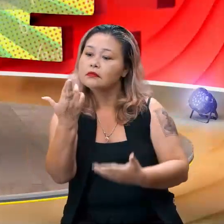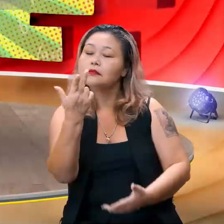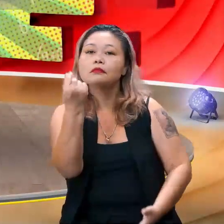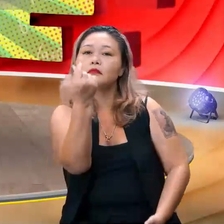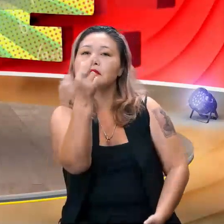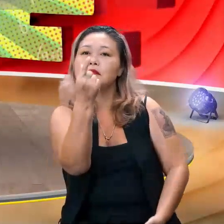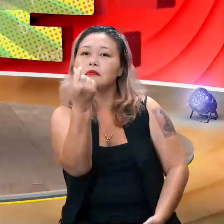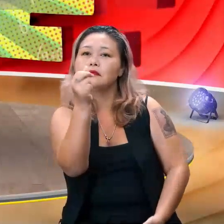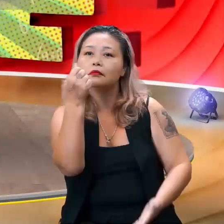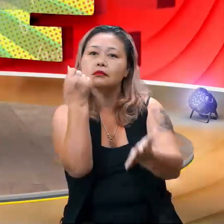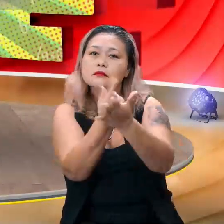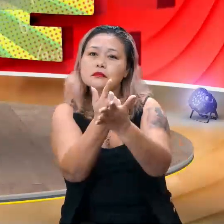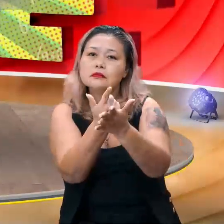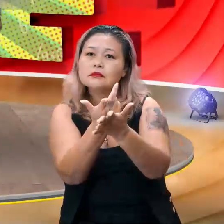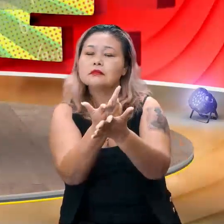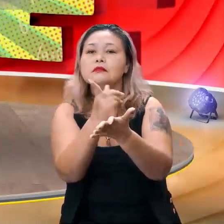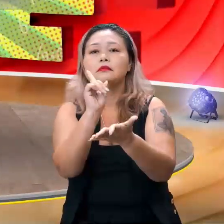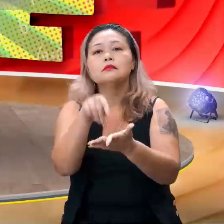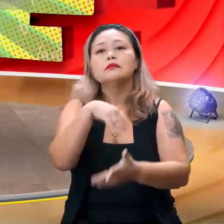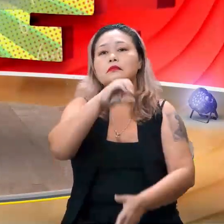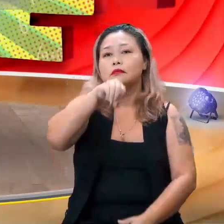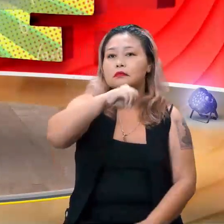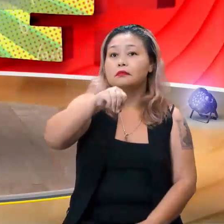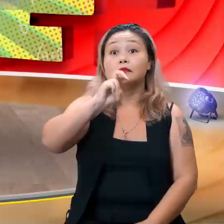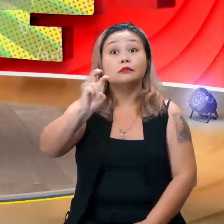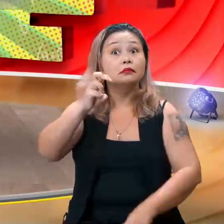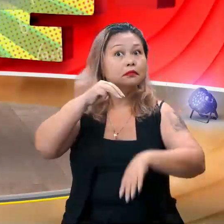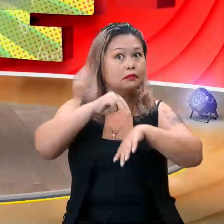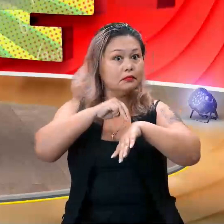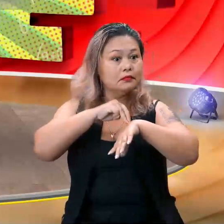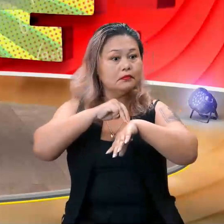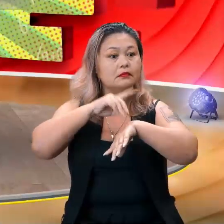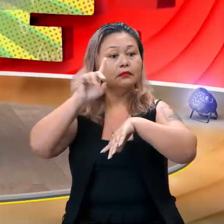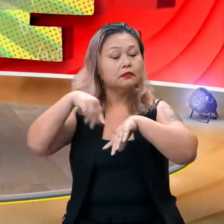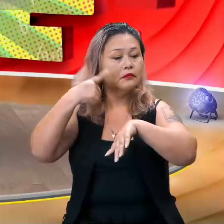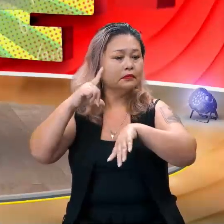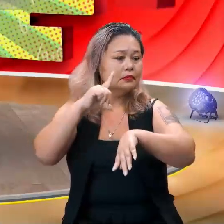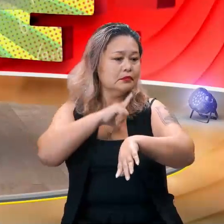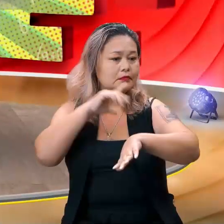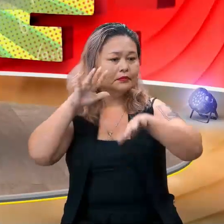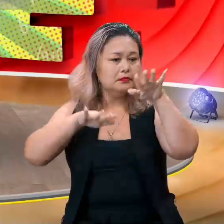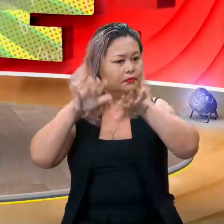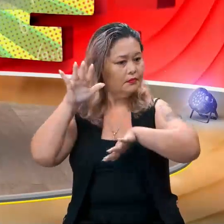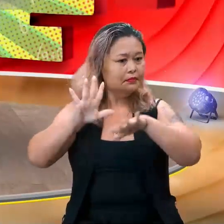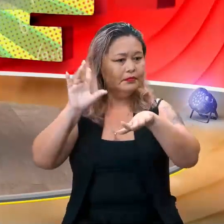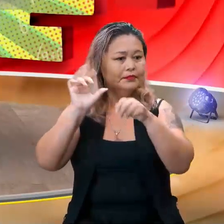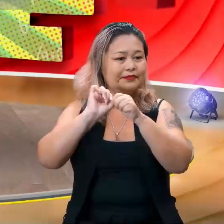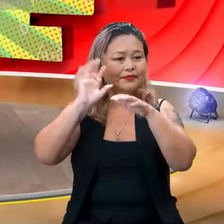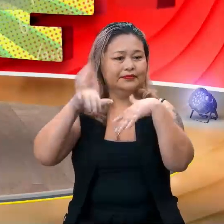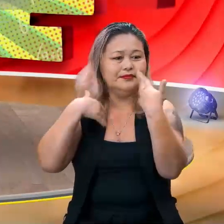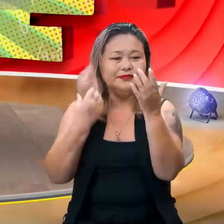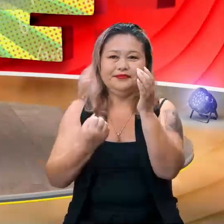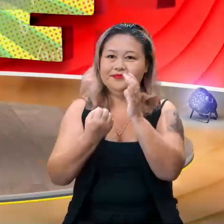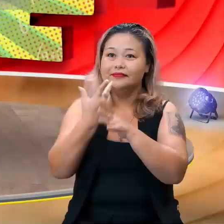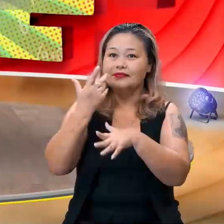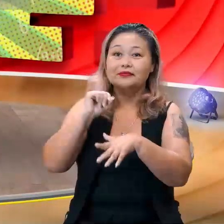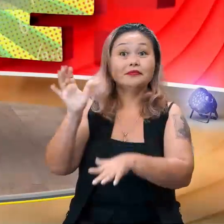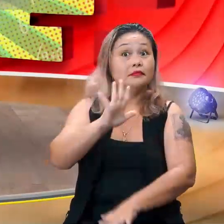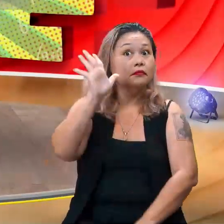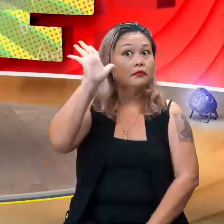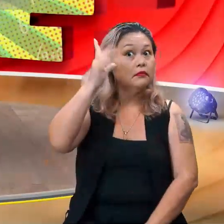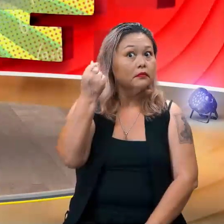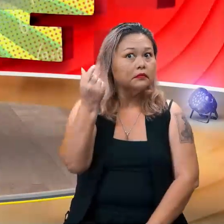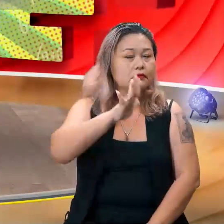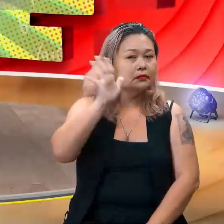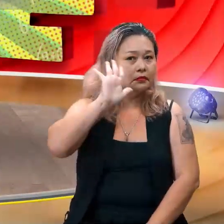né? Porque é 0,05 por minuto. Então, na verdade, ali não gera um valor tão caro, né?